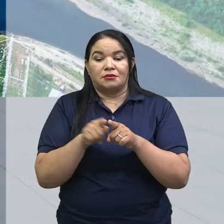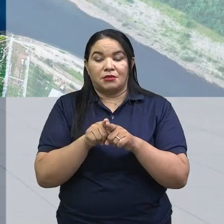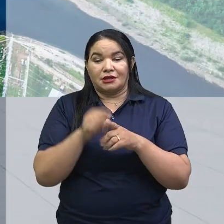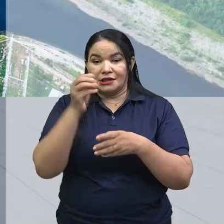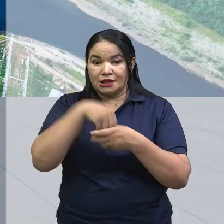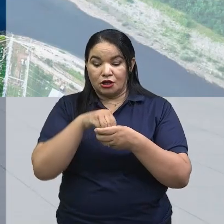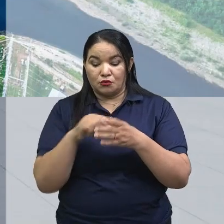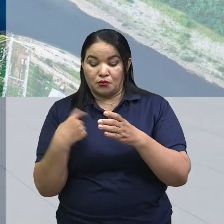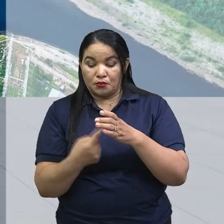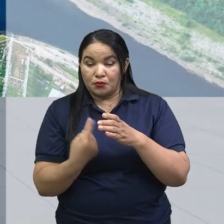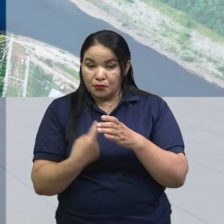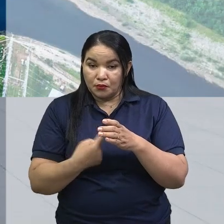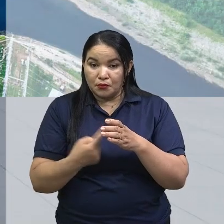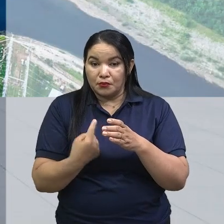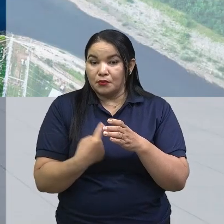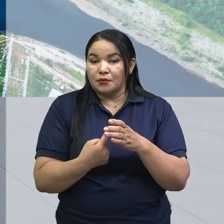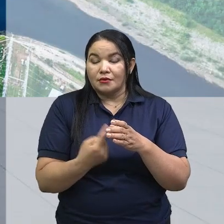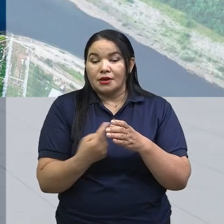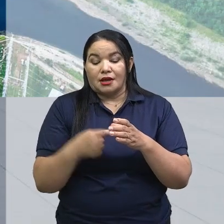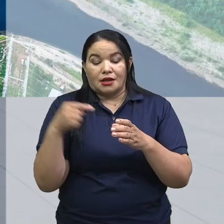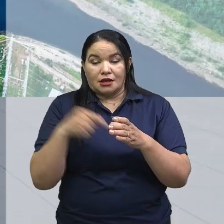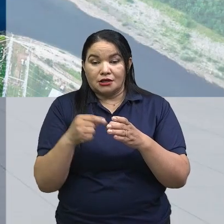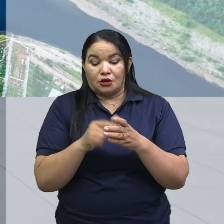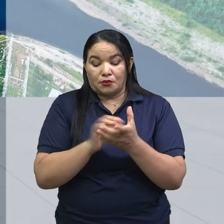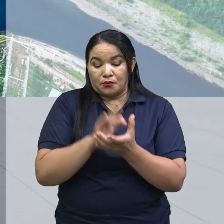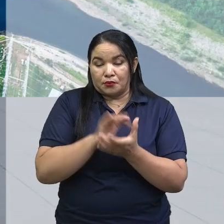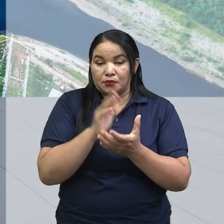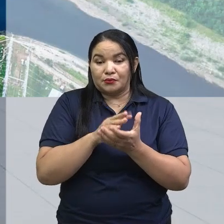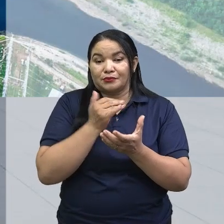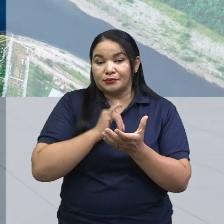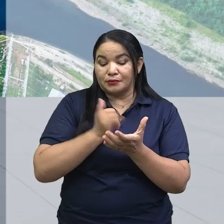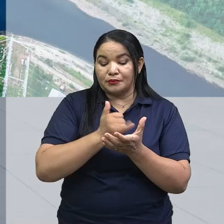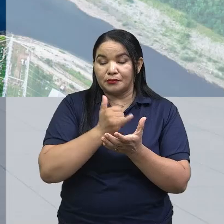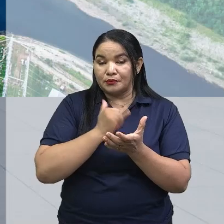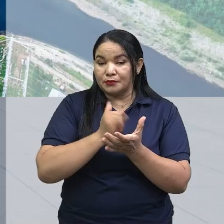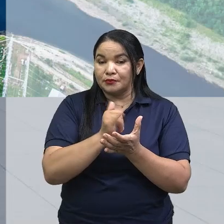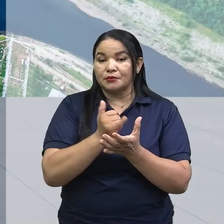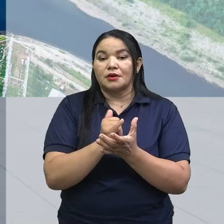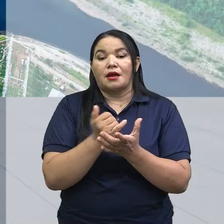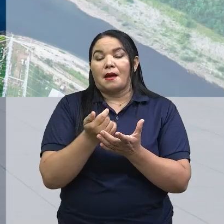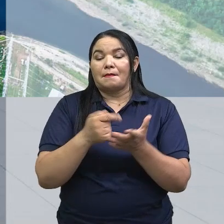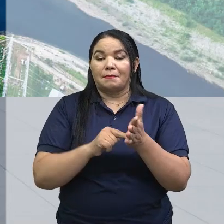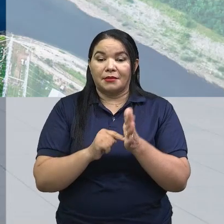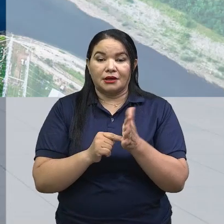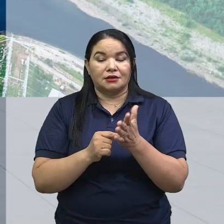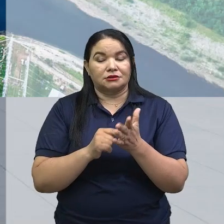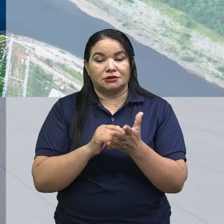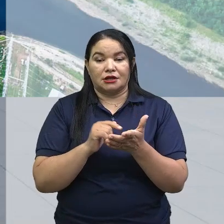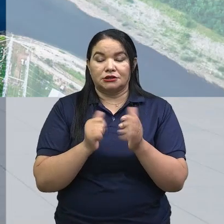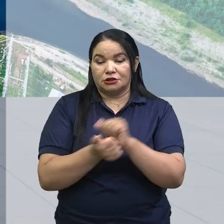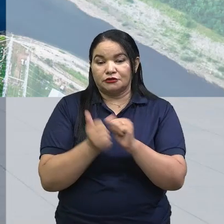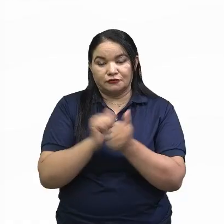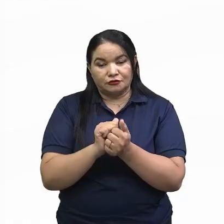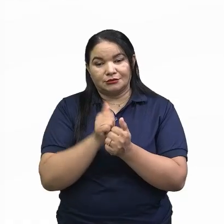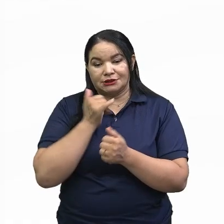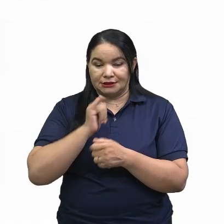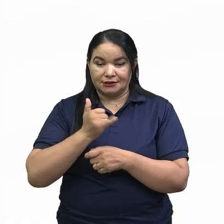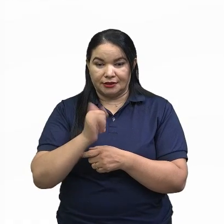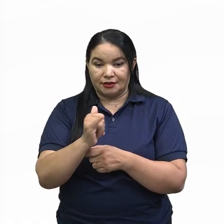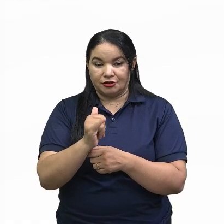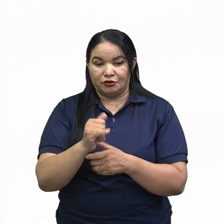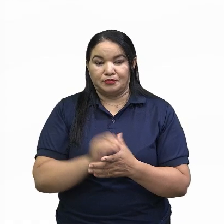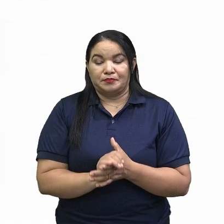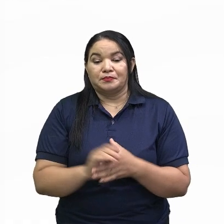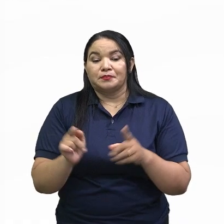turbina e essa turbina, então, transforma energia mecânica em energia elétrica. A